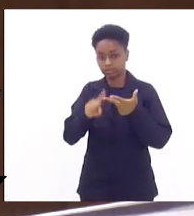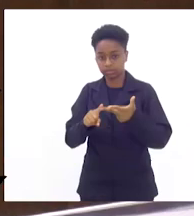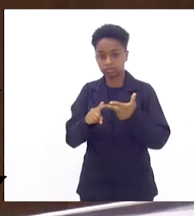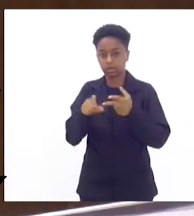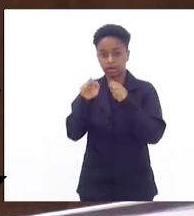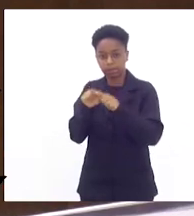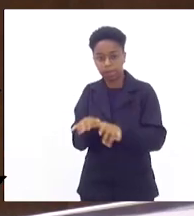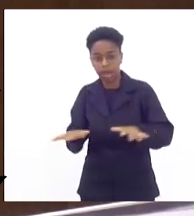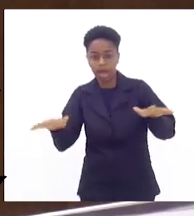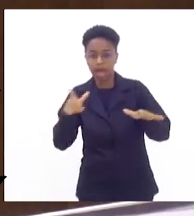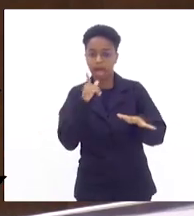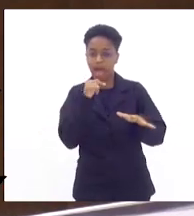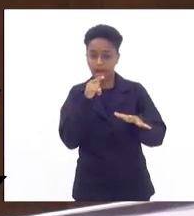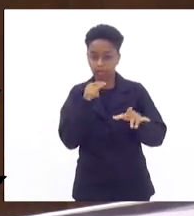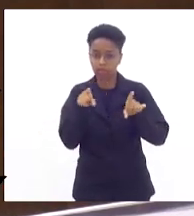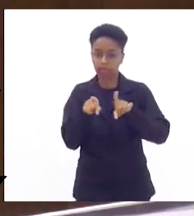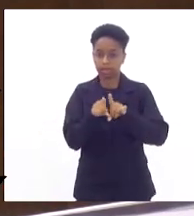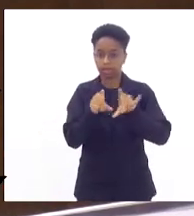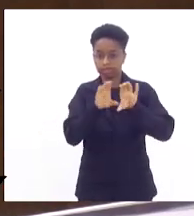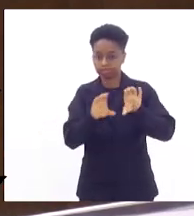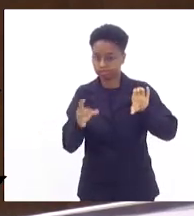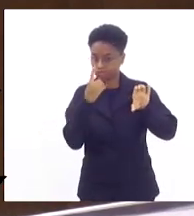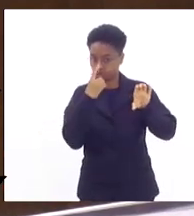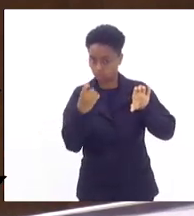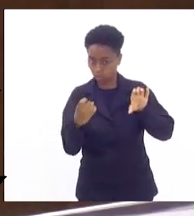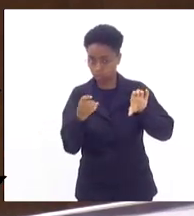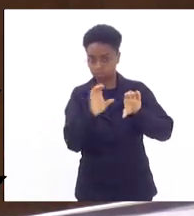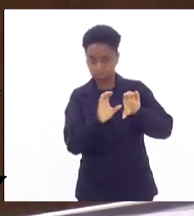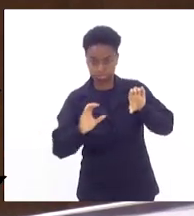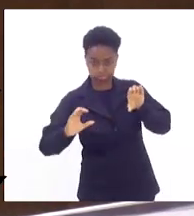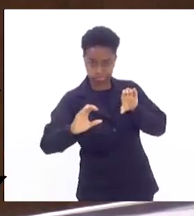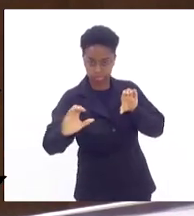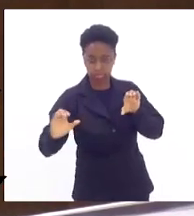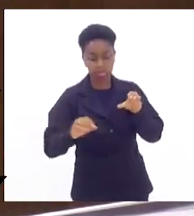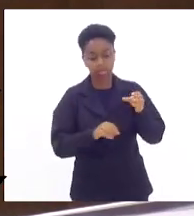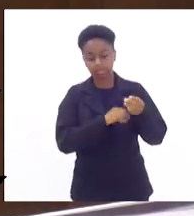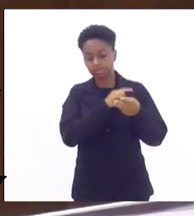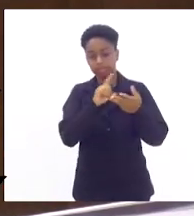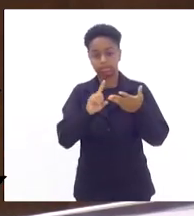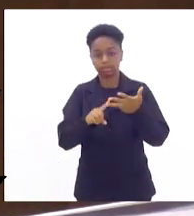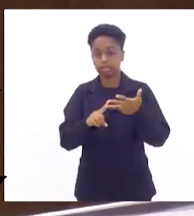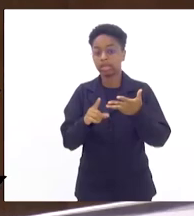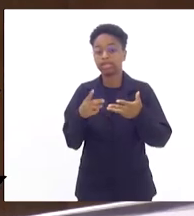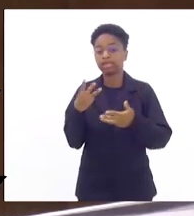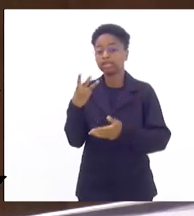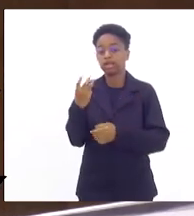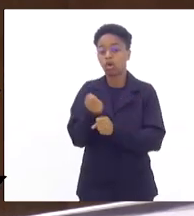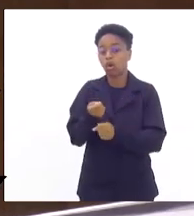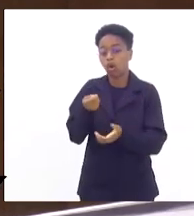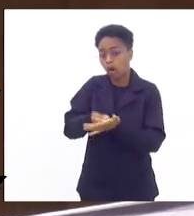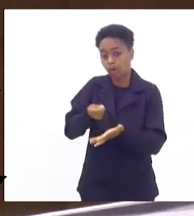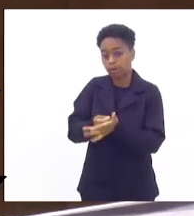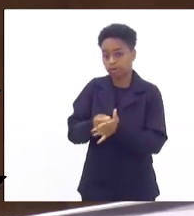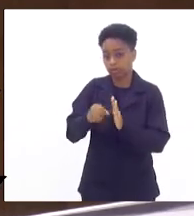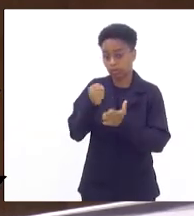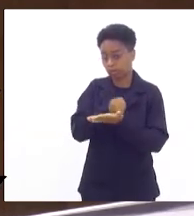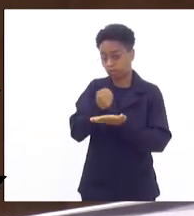e esgoto do bloco como um todo, e principalmente três obrigações que nós temos dentro do nosso contrato, que